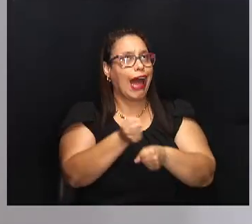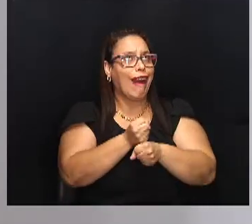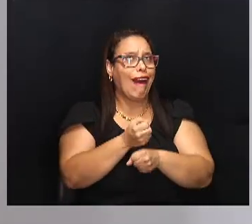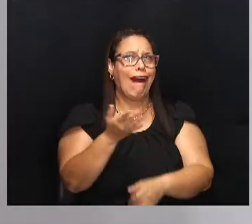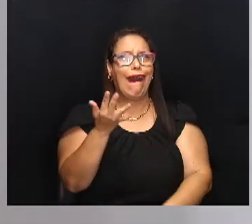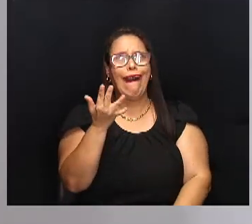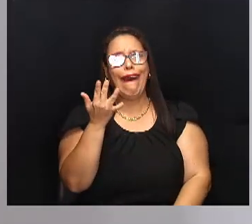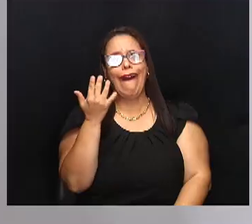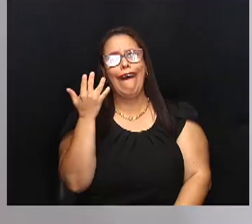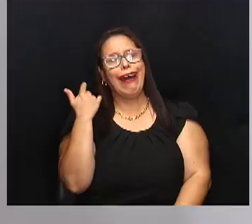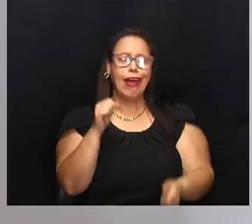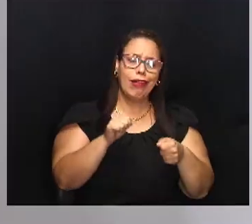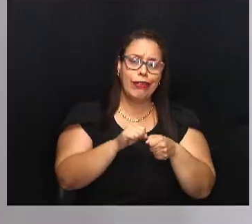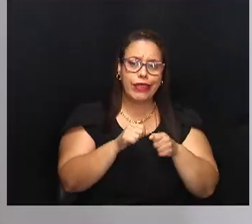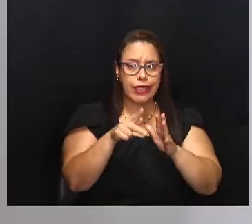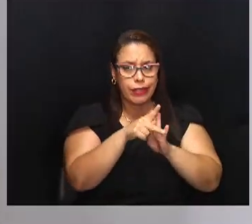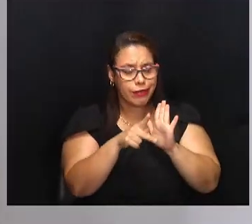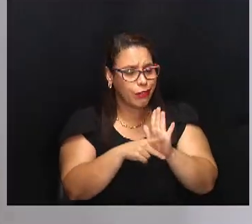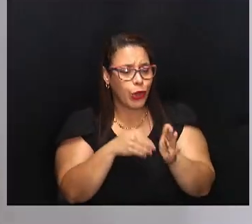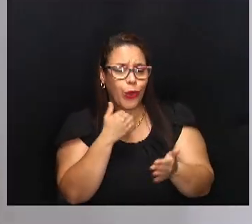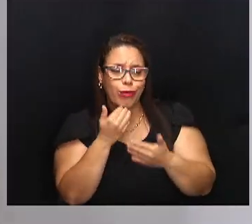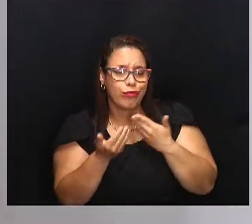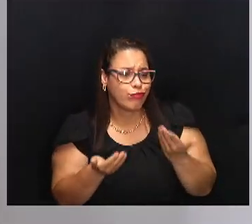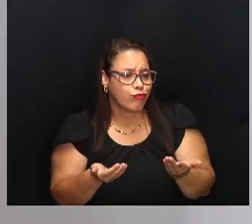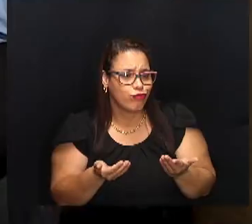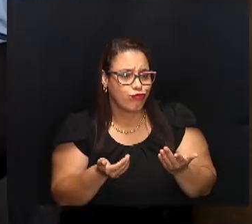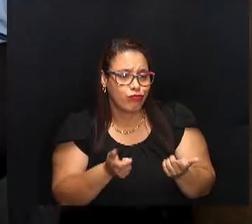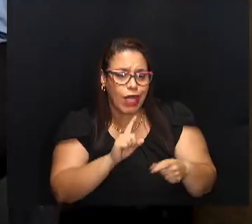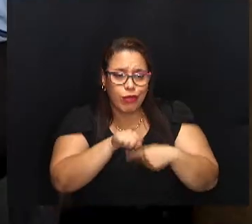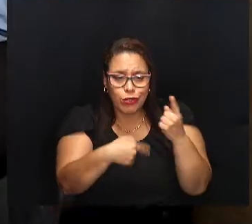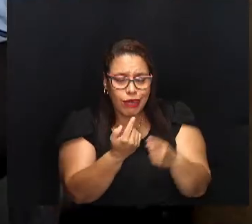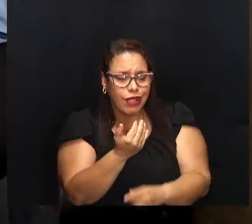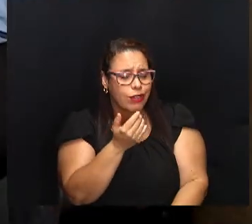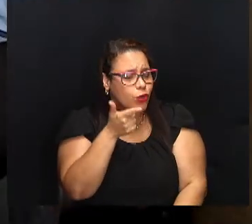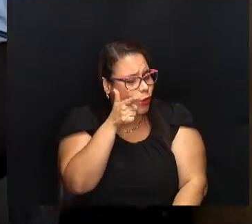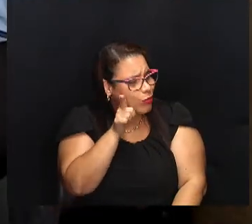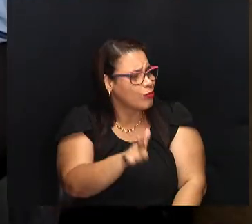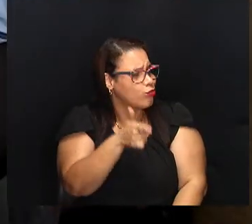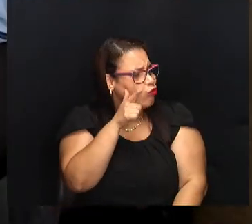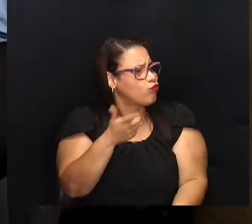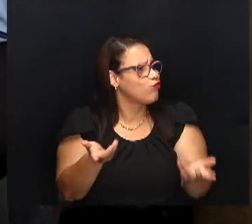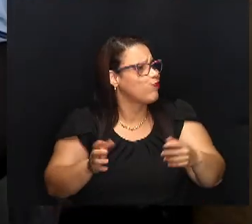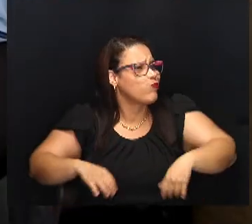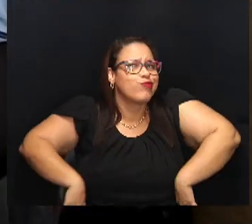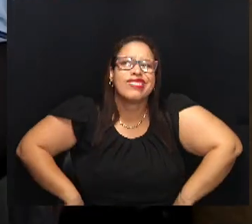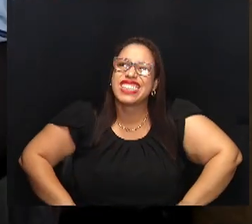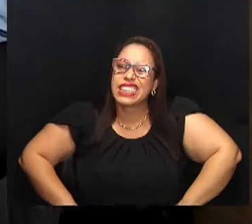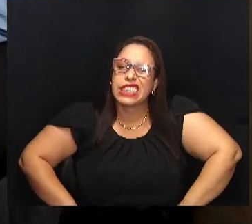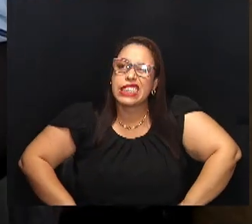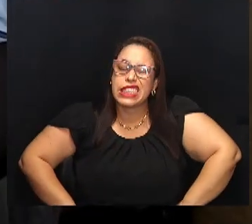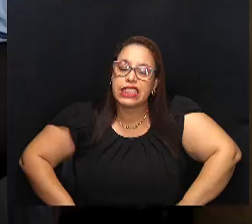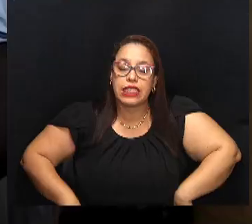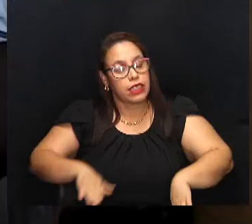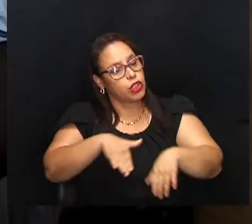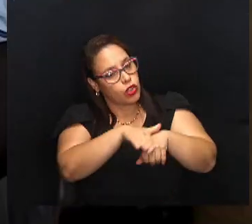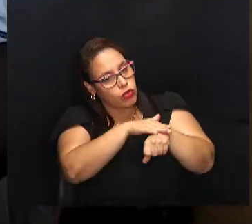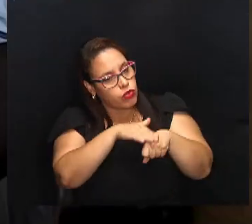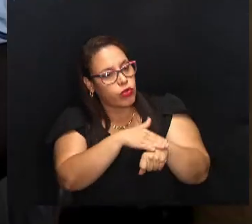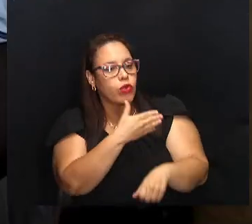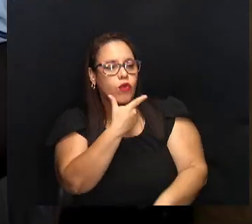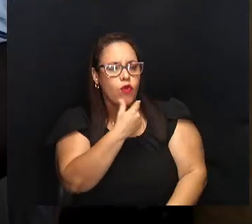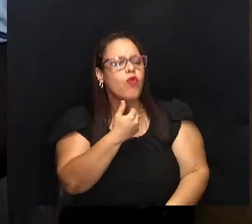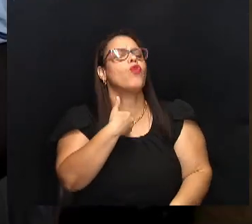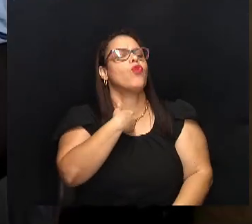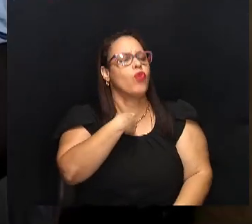época, fazer o projeto, mas nunca teve aquele sucesso, né? E aí, com esses homens, né, a gente falou,